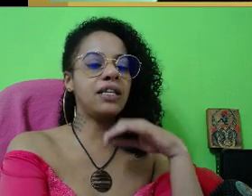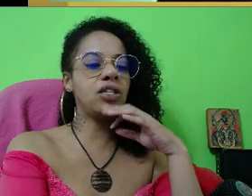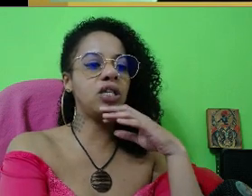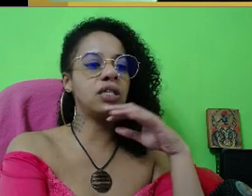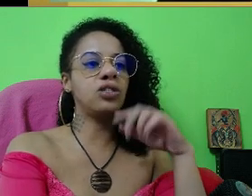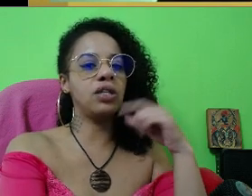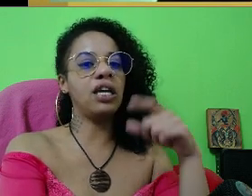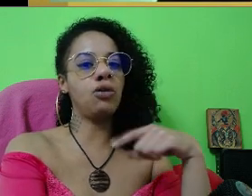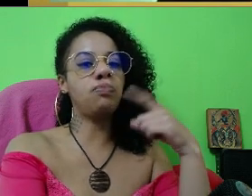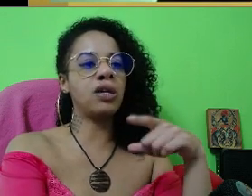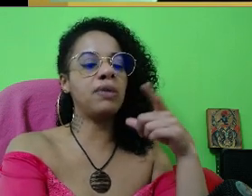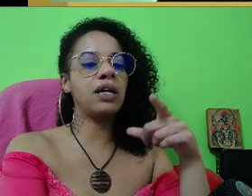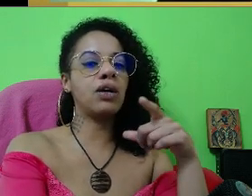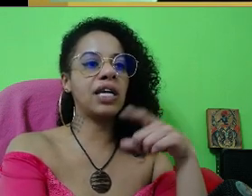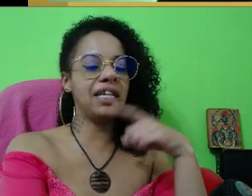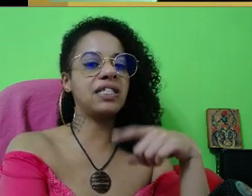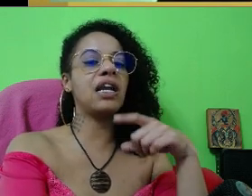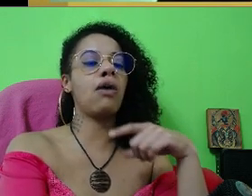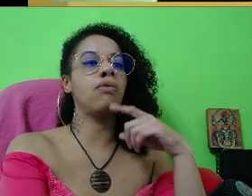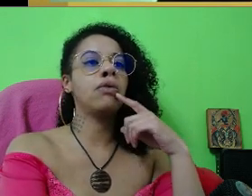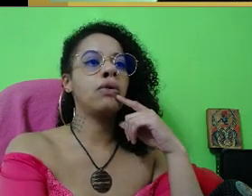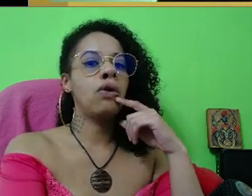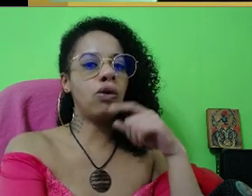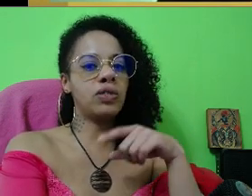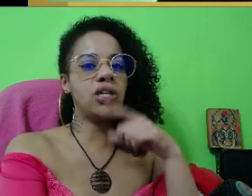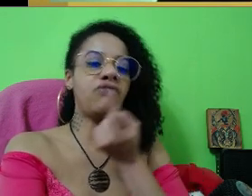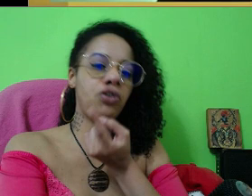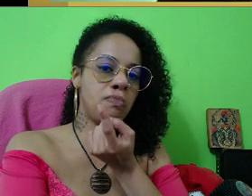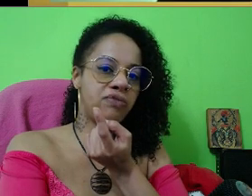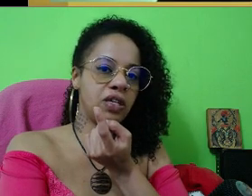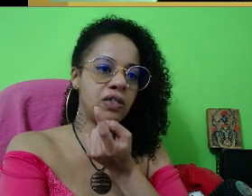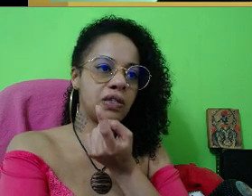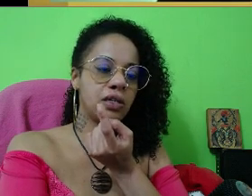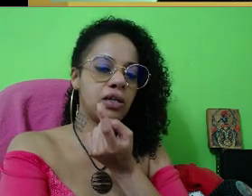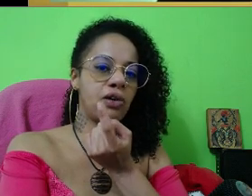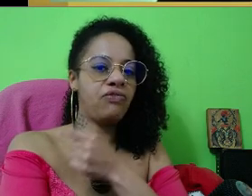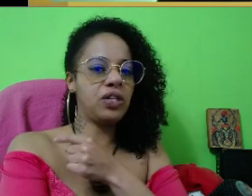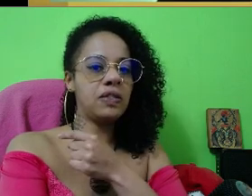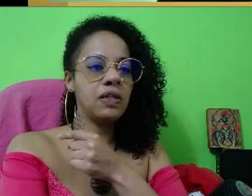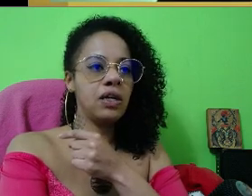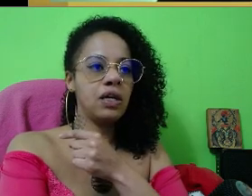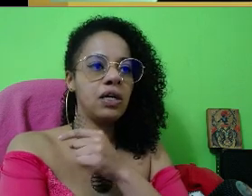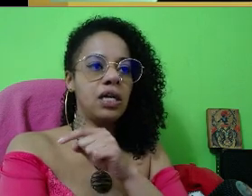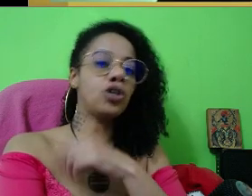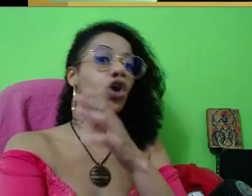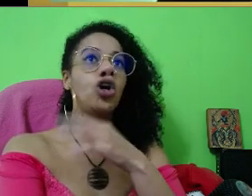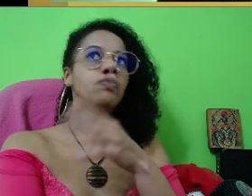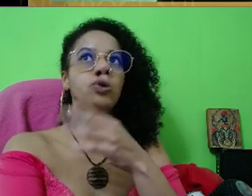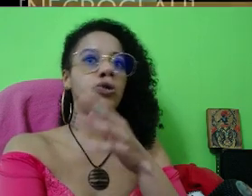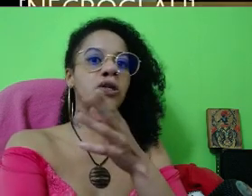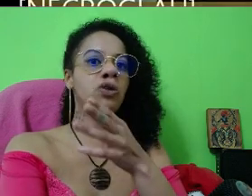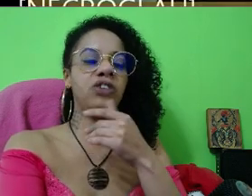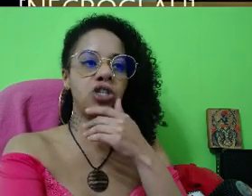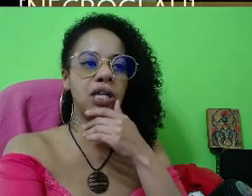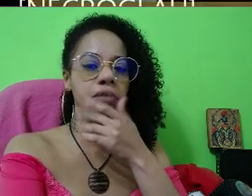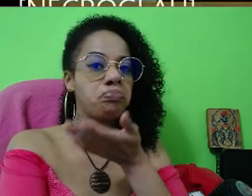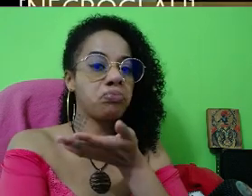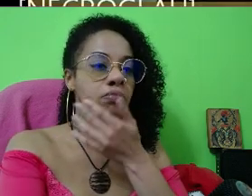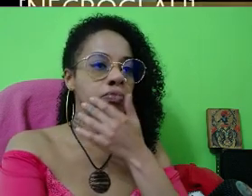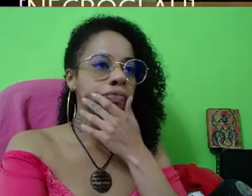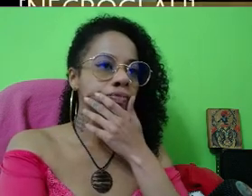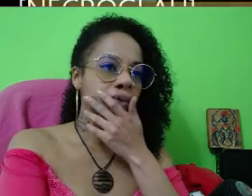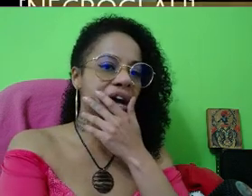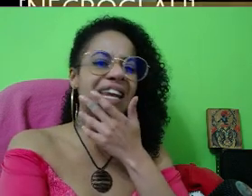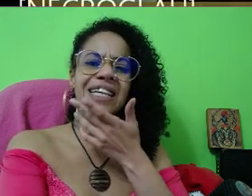falou 15 dias em um programa quinzenal ou seja foi uma vez que eu fiz e que todo mundo passou a frente